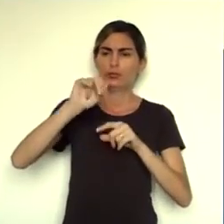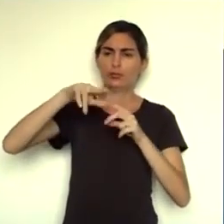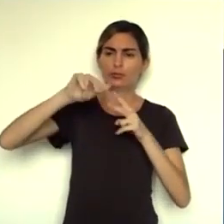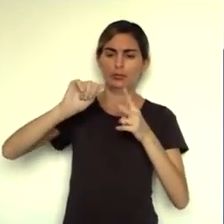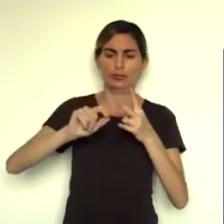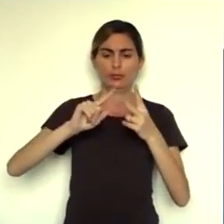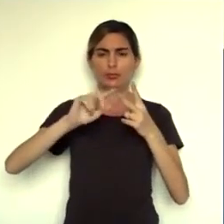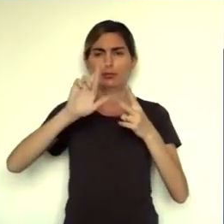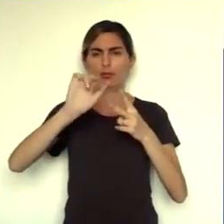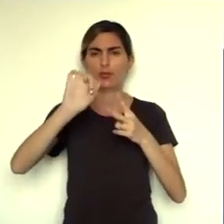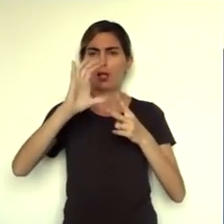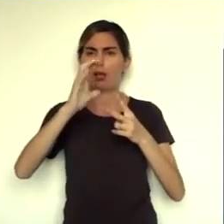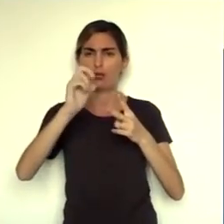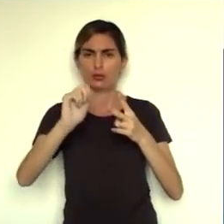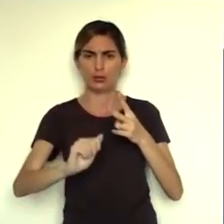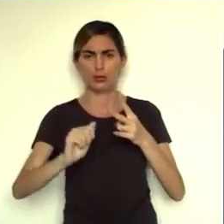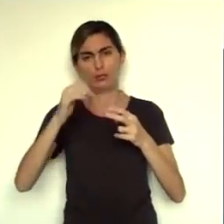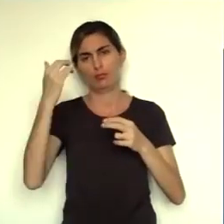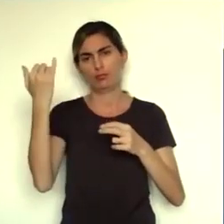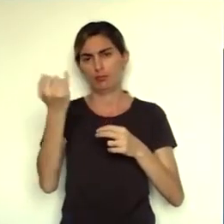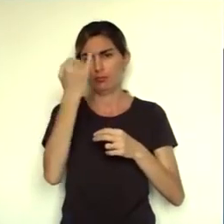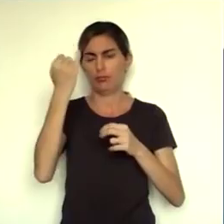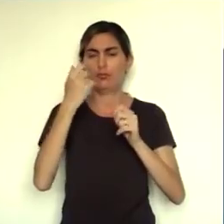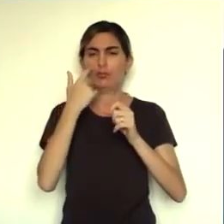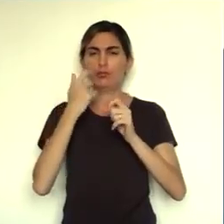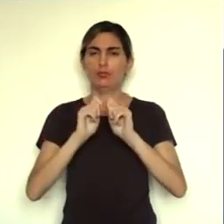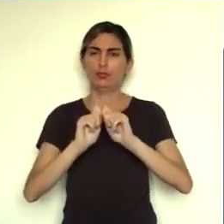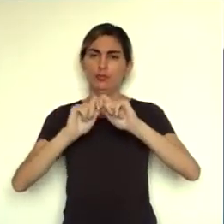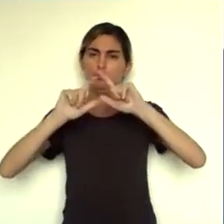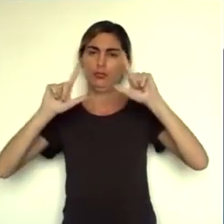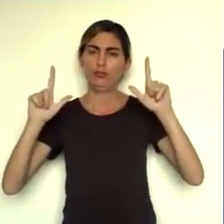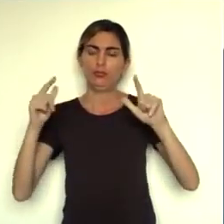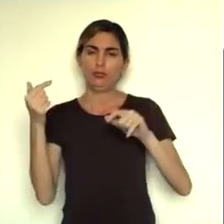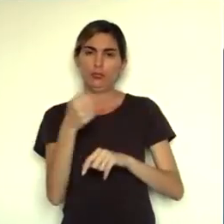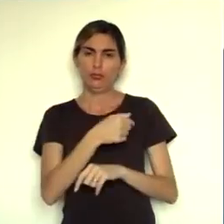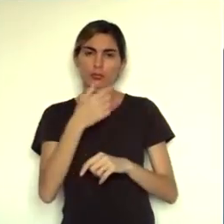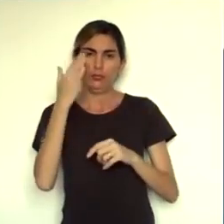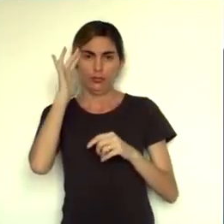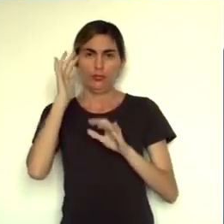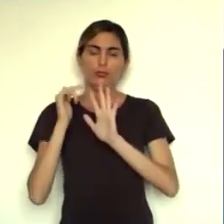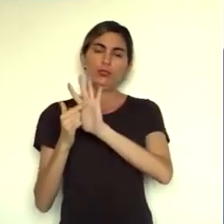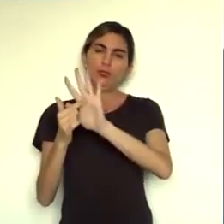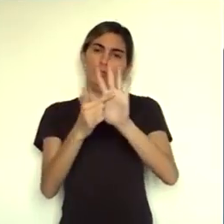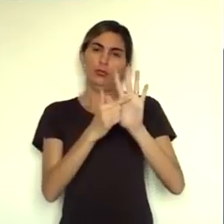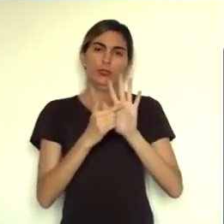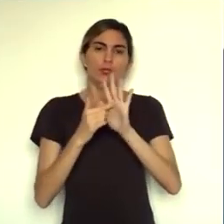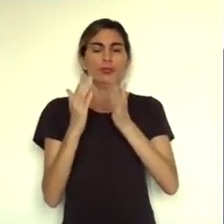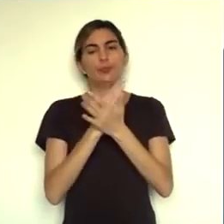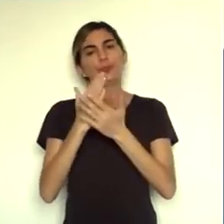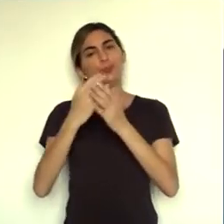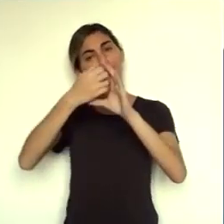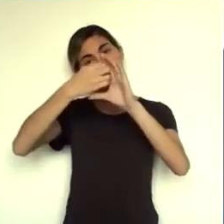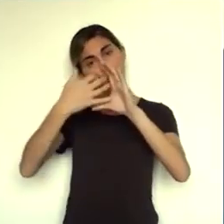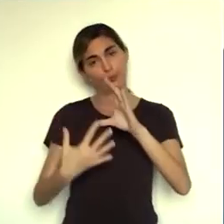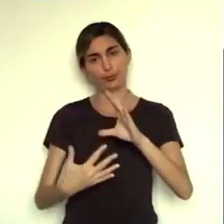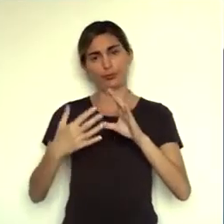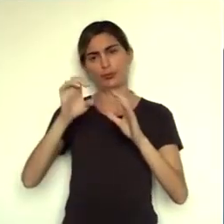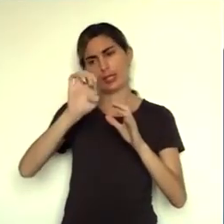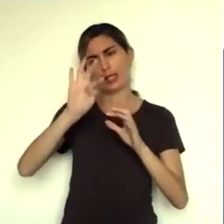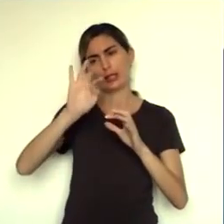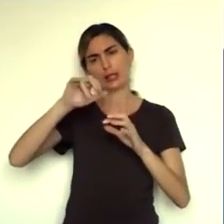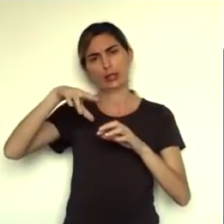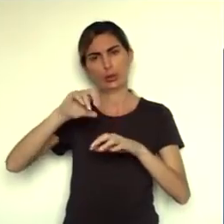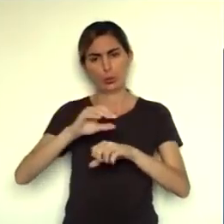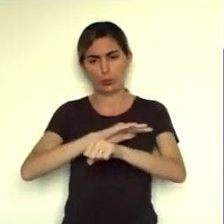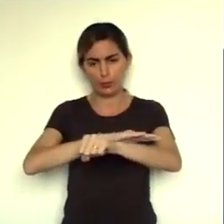etnia e raça. É importante que a gente observe a imagem, e ela apresenta alguns elementos